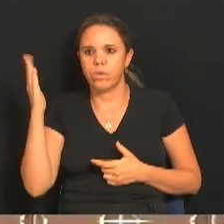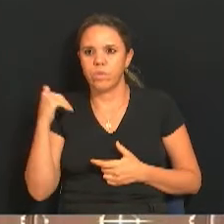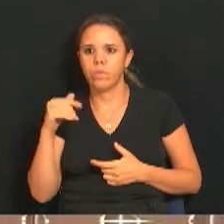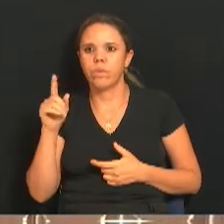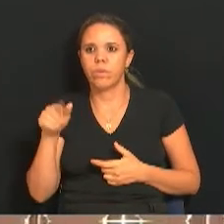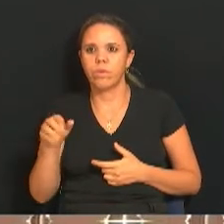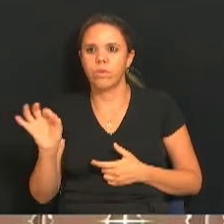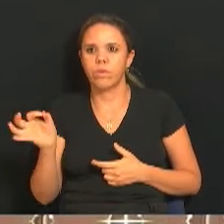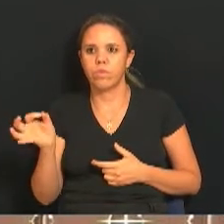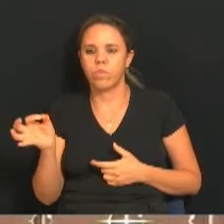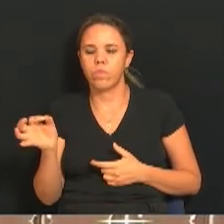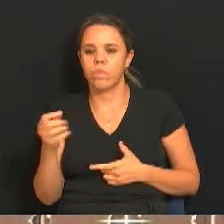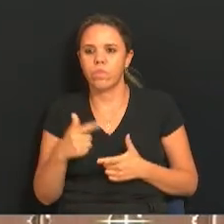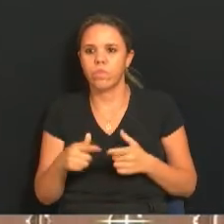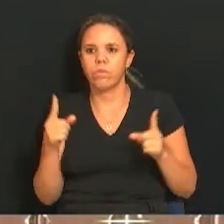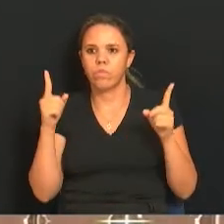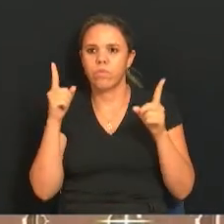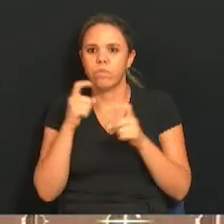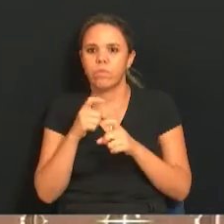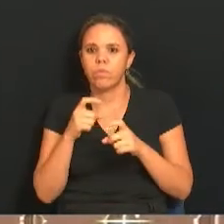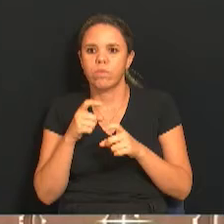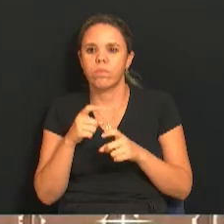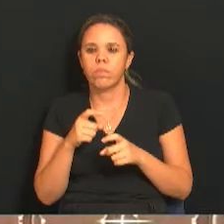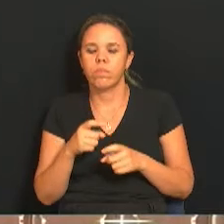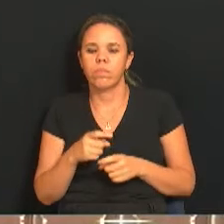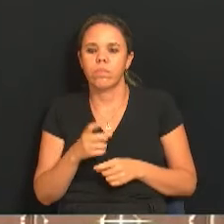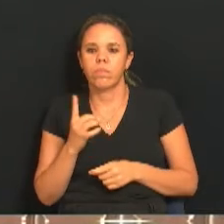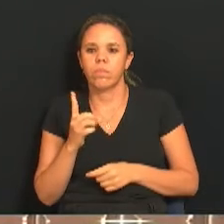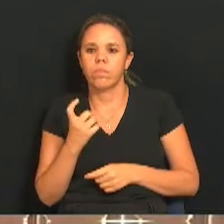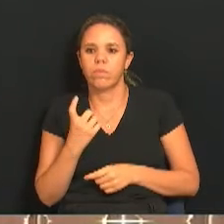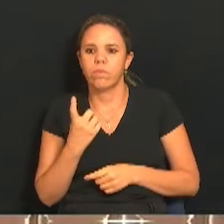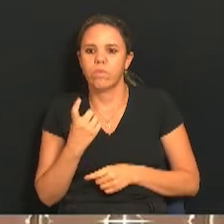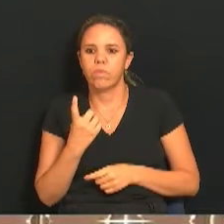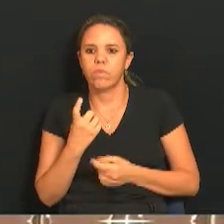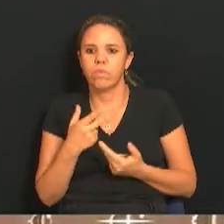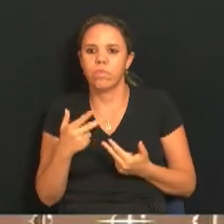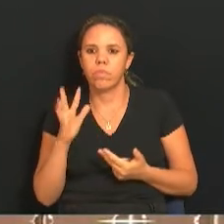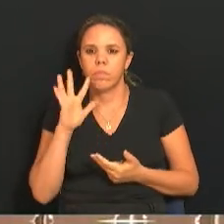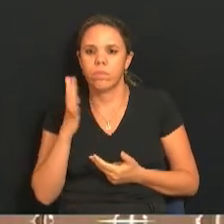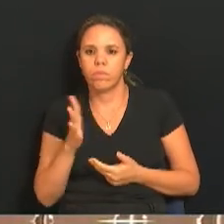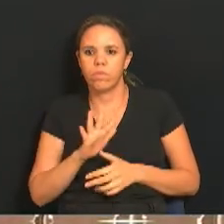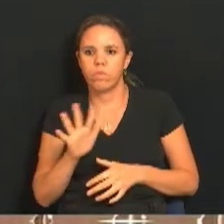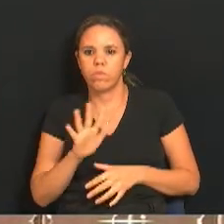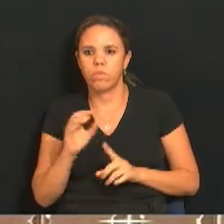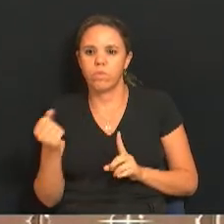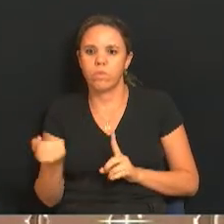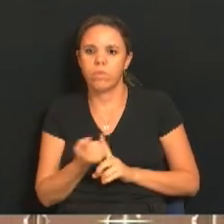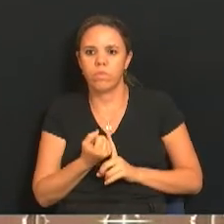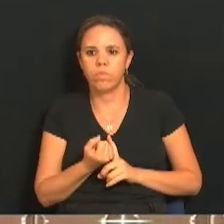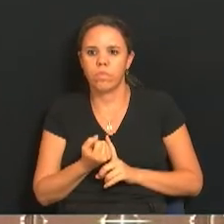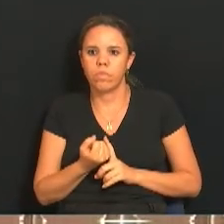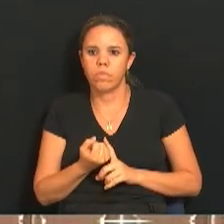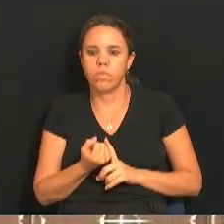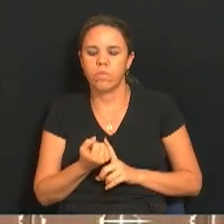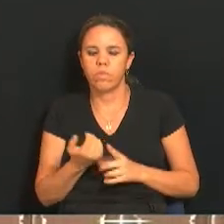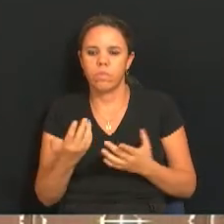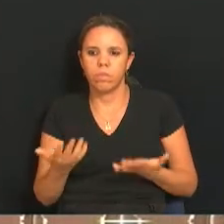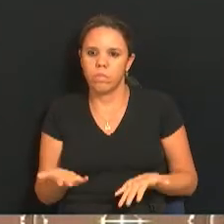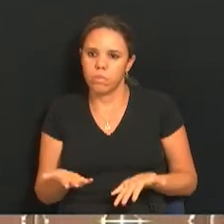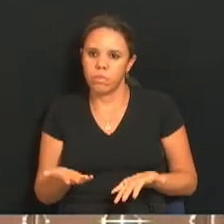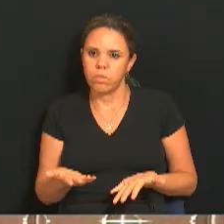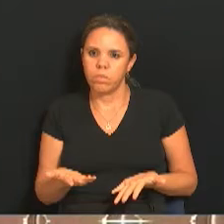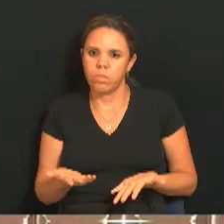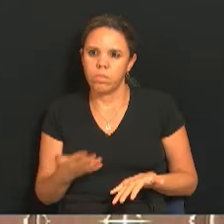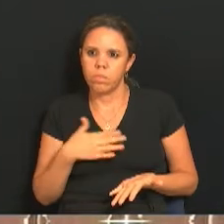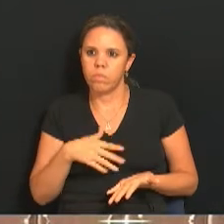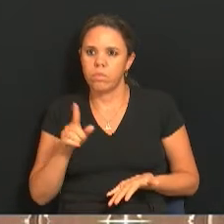isso, o problema é complexo, não vai ser somente, né, uma questão da assistência social para resolvê-lo, né? Gostei muito, gostei